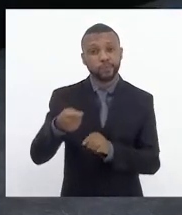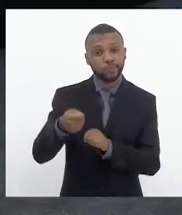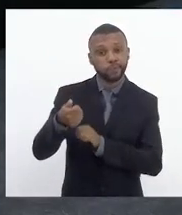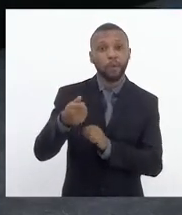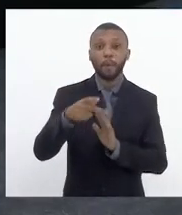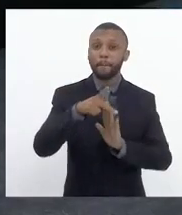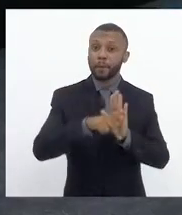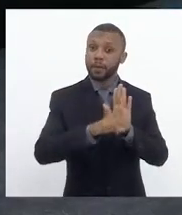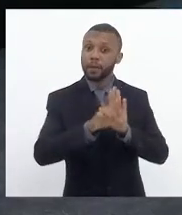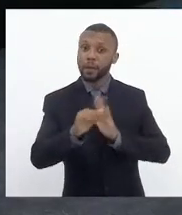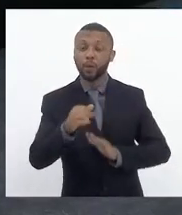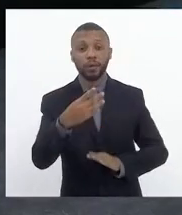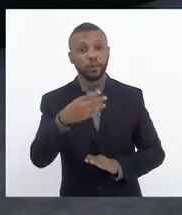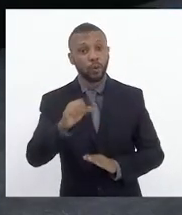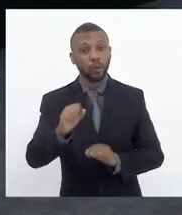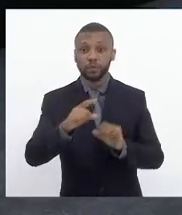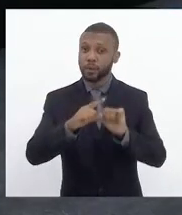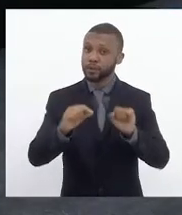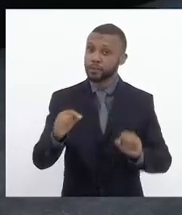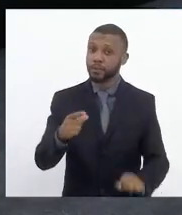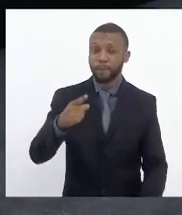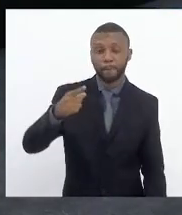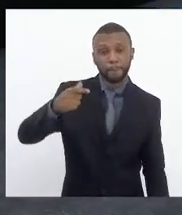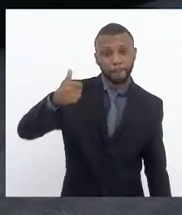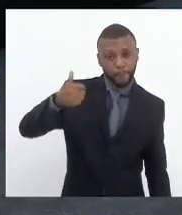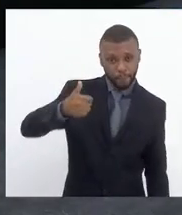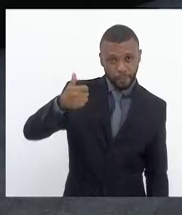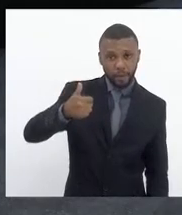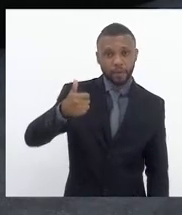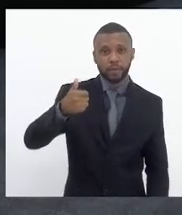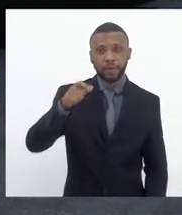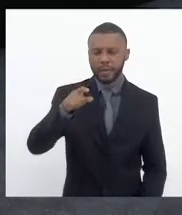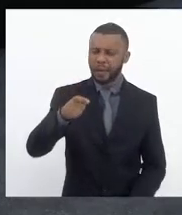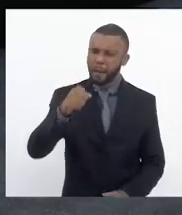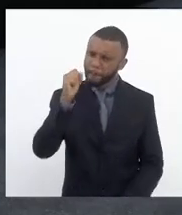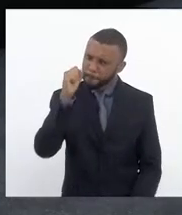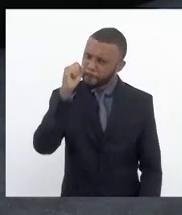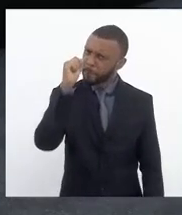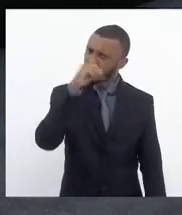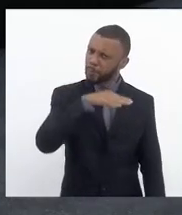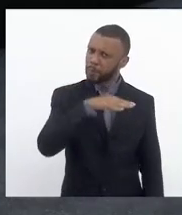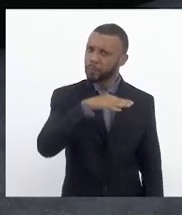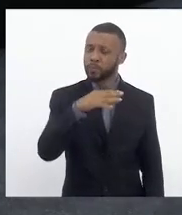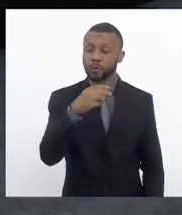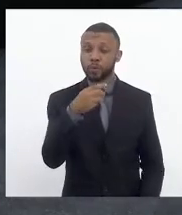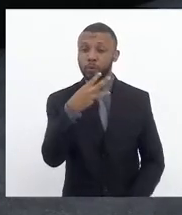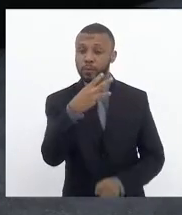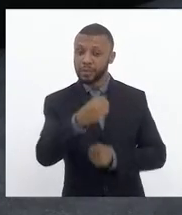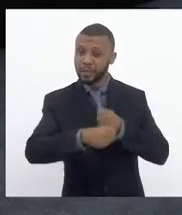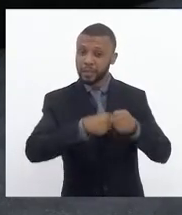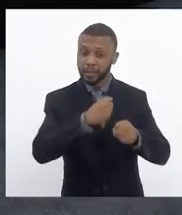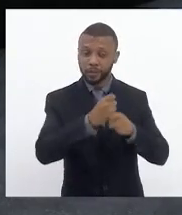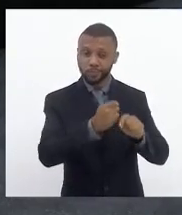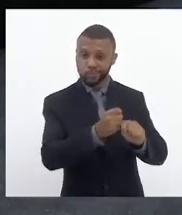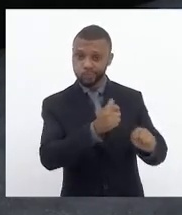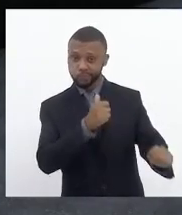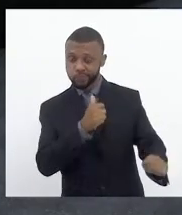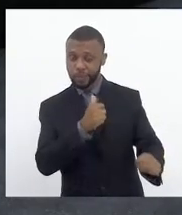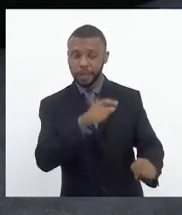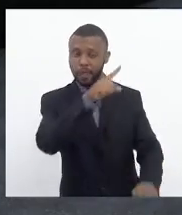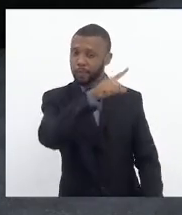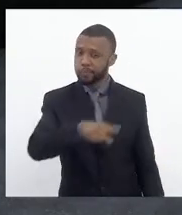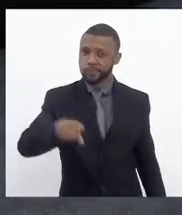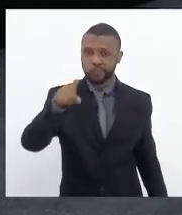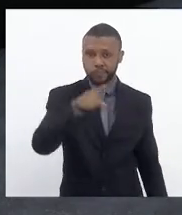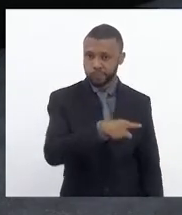PL 48 né no artigo primeiro ele é muito perverso ele acaba com treino da maneira como tá ele